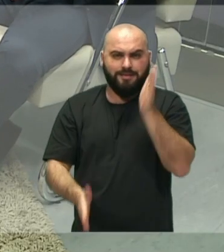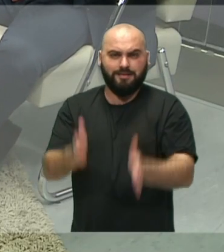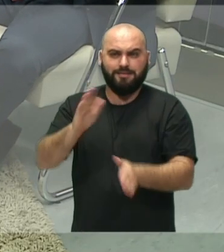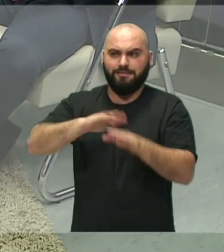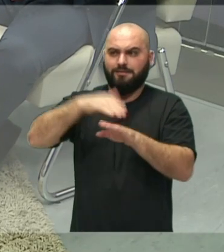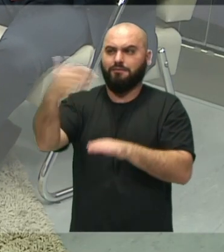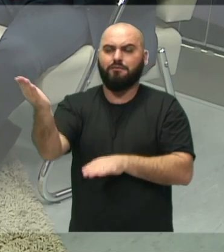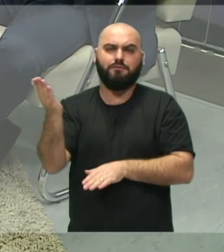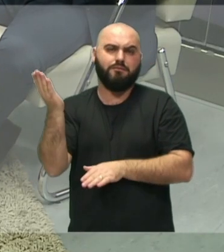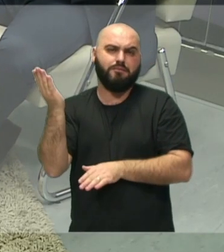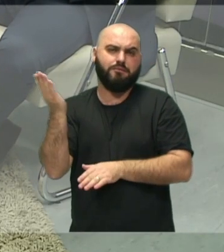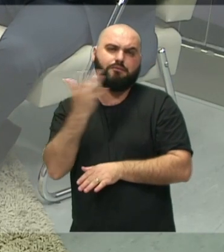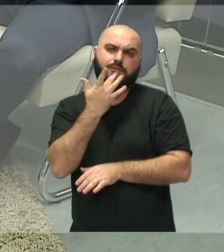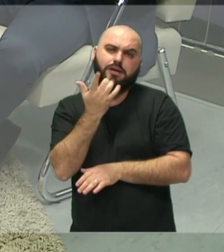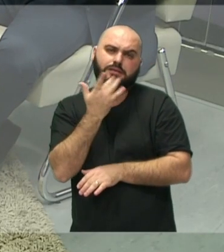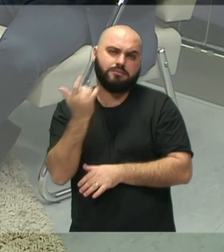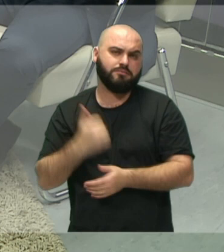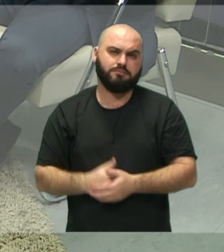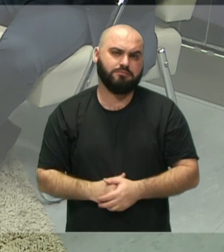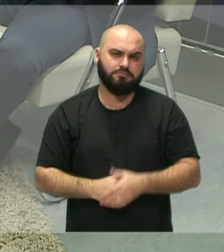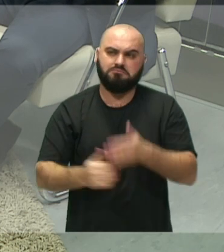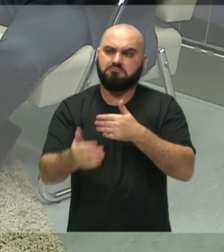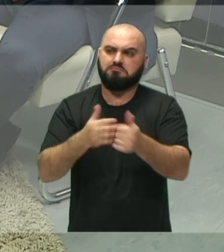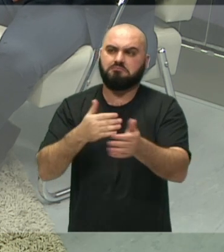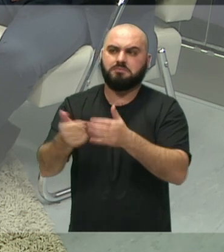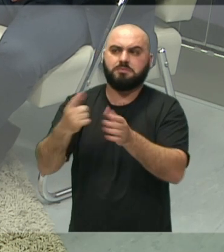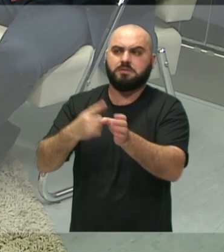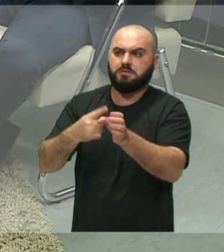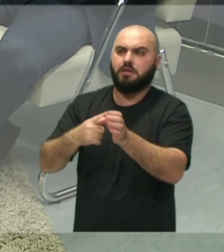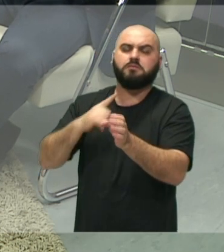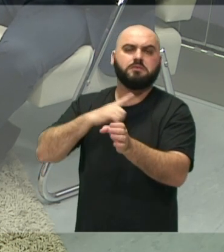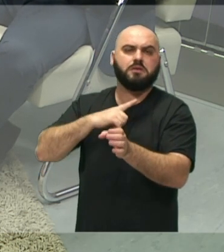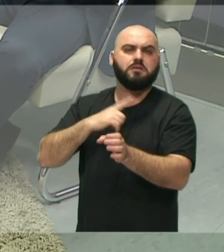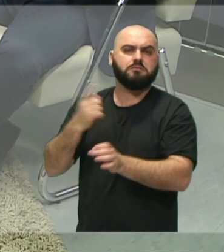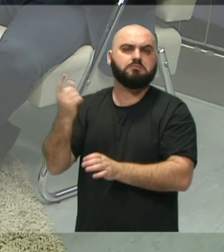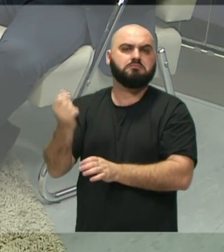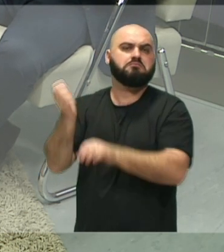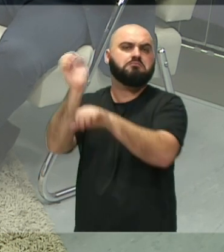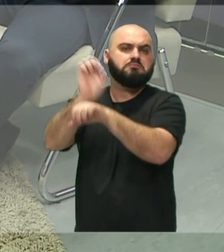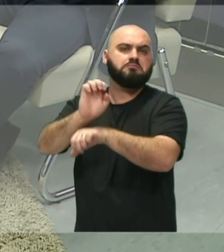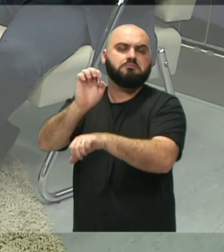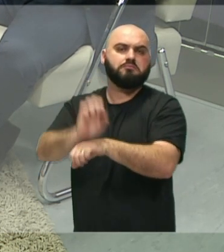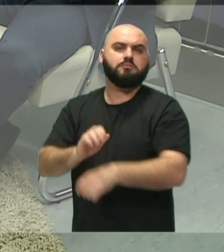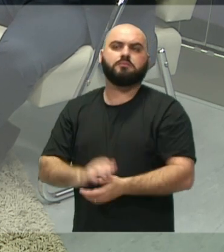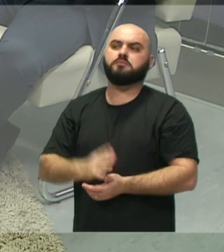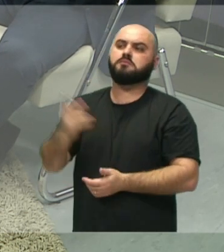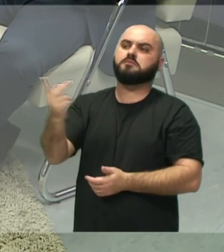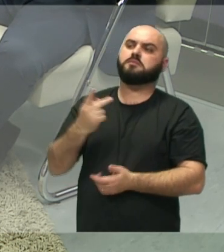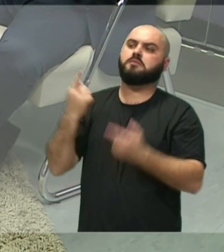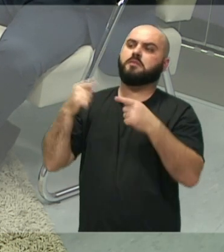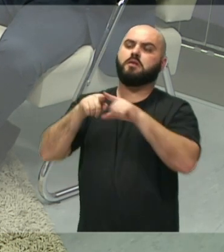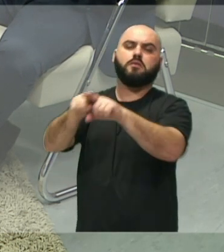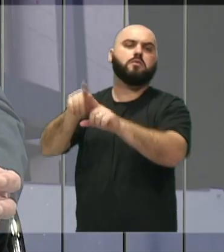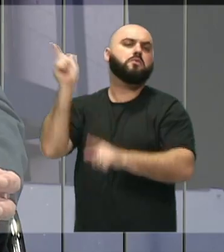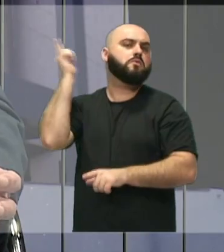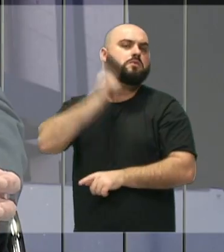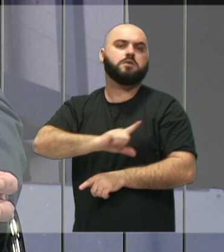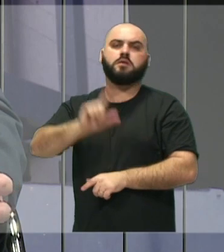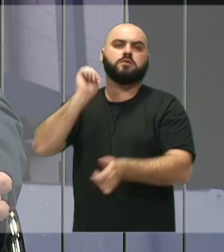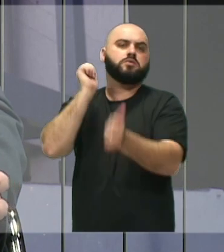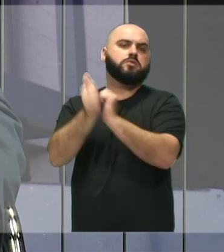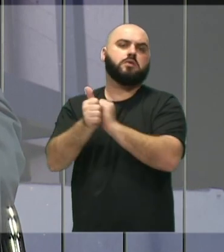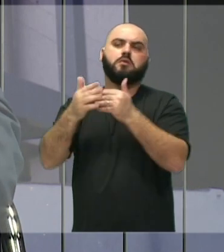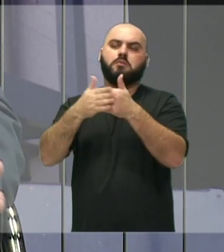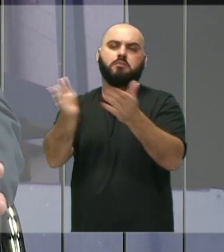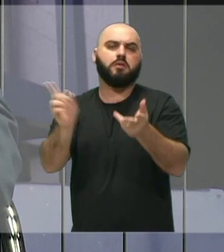é muito fácil. Eu posso pegar qualquer cidade que tenha condição financeira do estado e nós vamos nos tornar campeões. Jogos